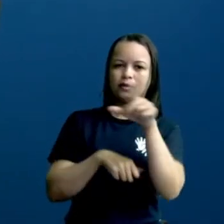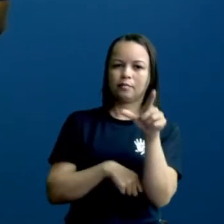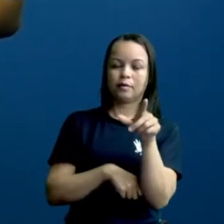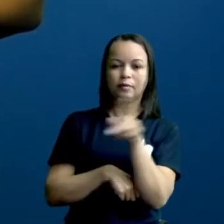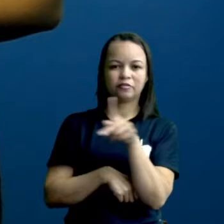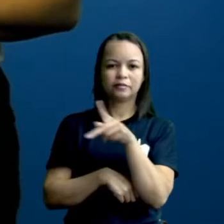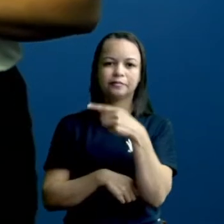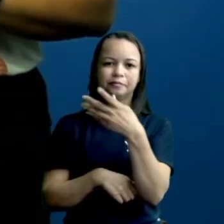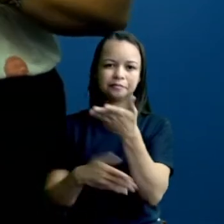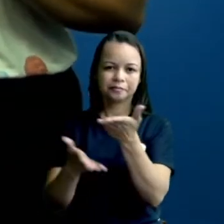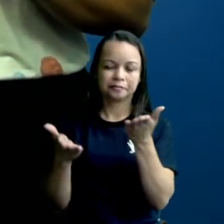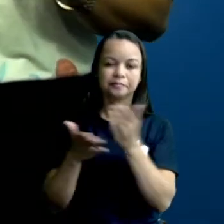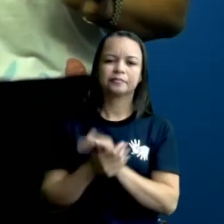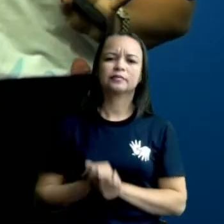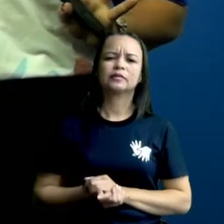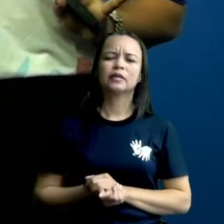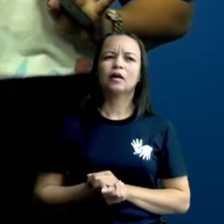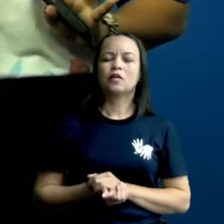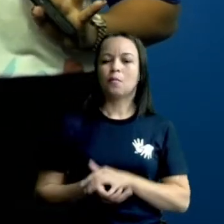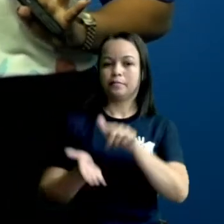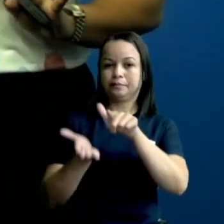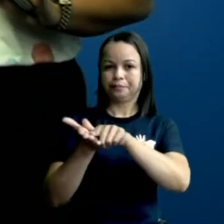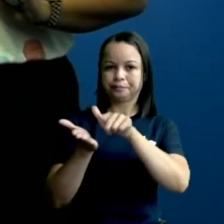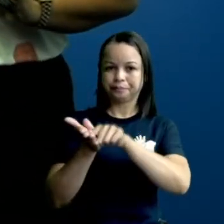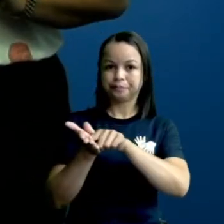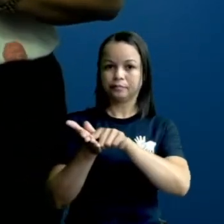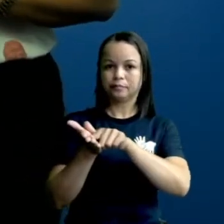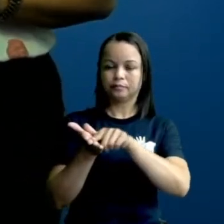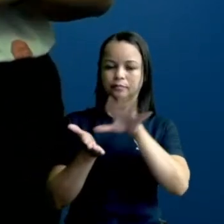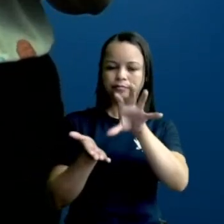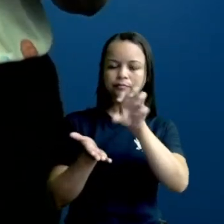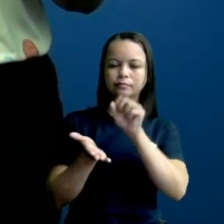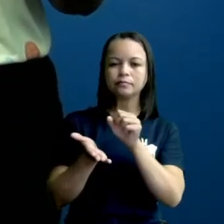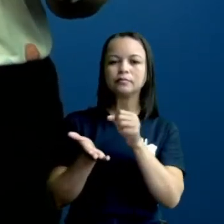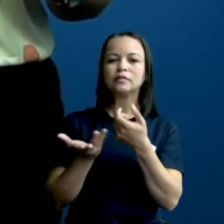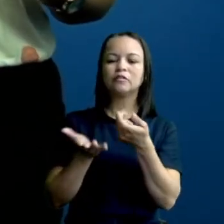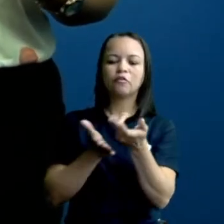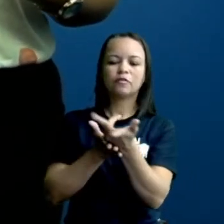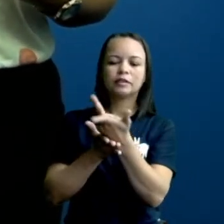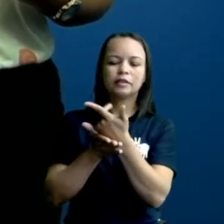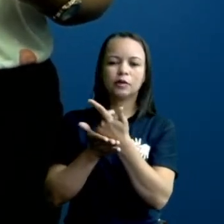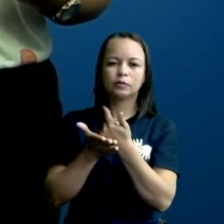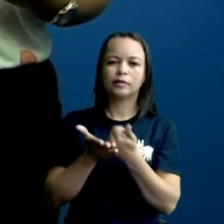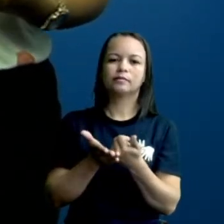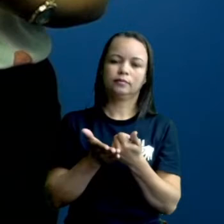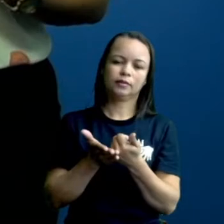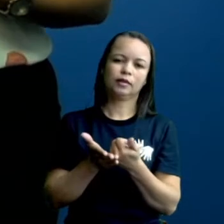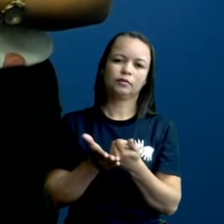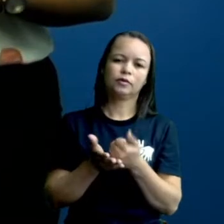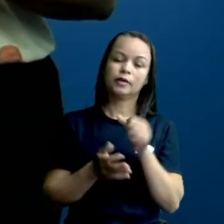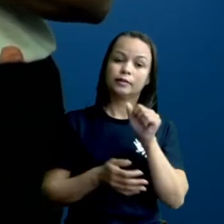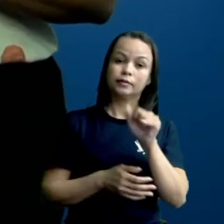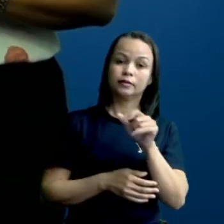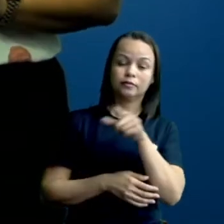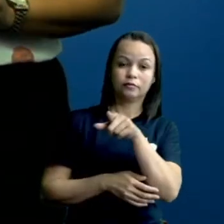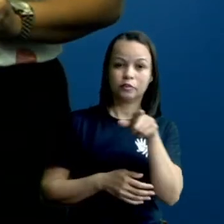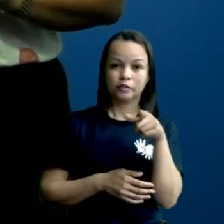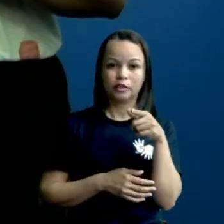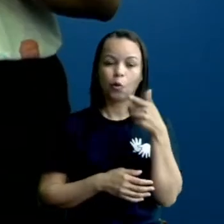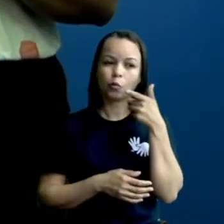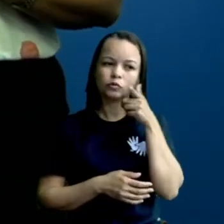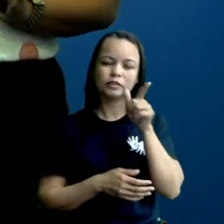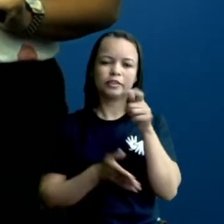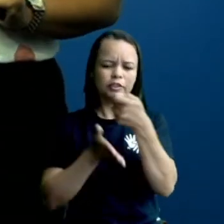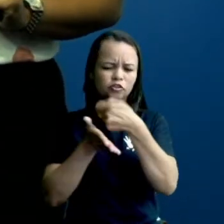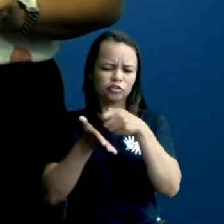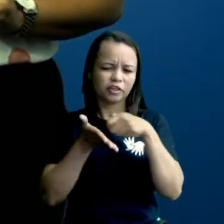professora de vocês, tá? Vocês vão pegar uma folha de caderno e vocês vão fazer um desenho, certo? Se você conseguir